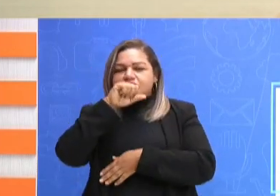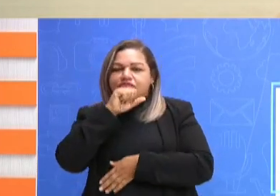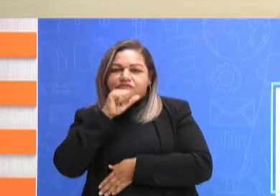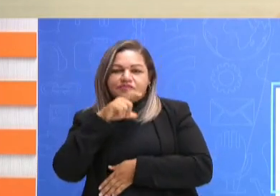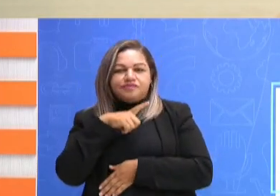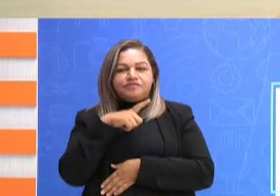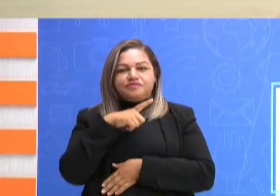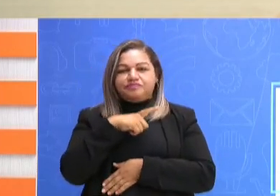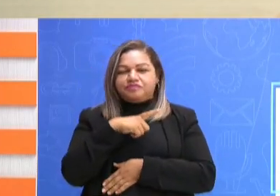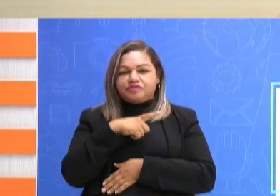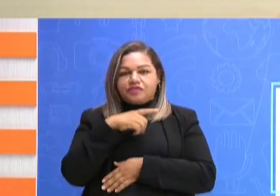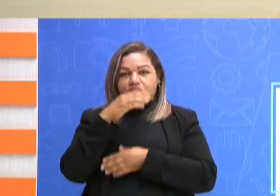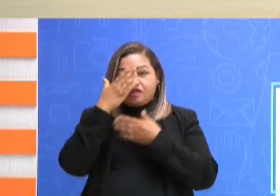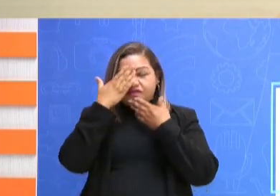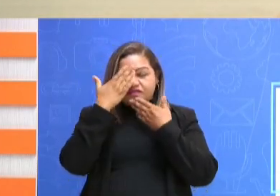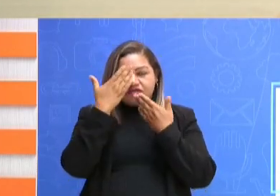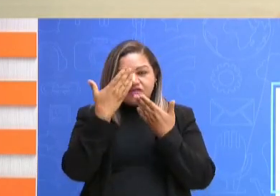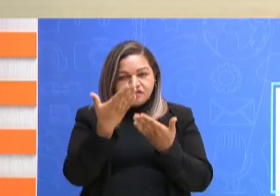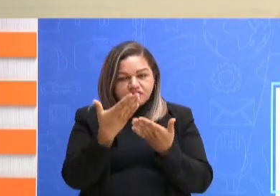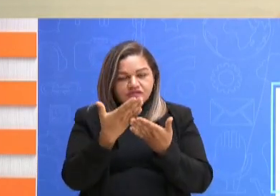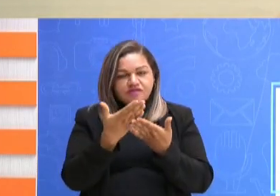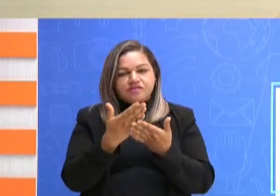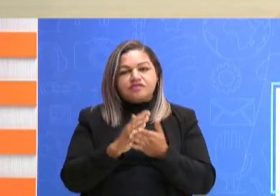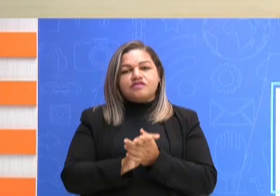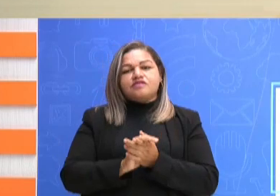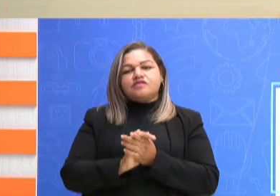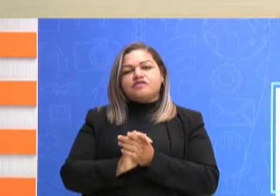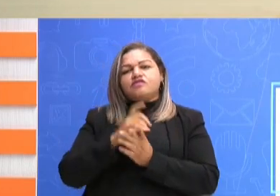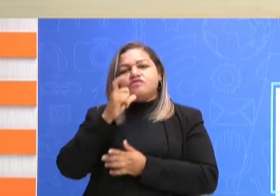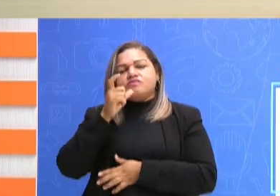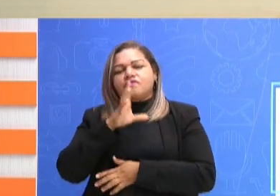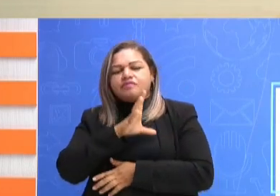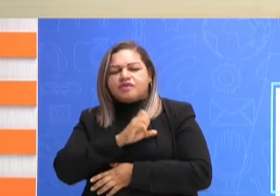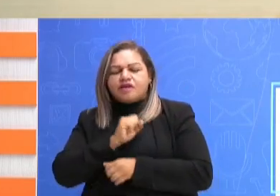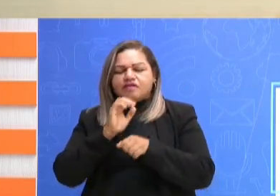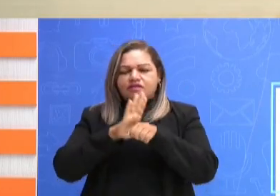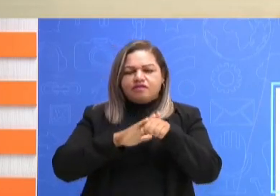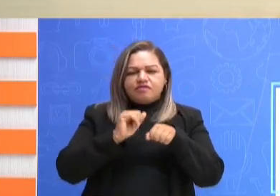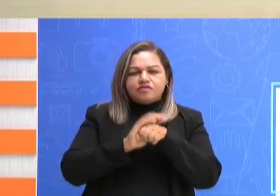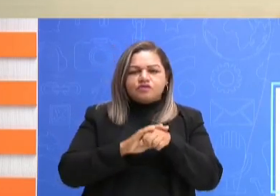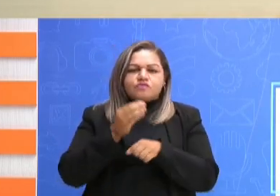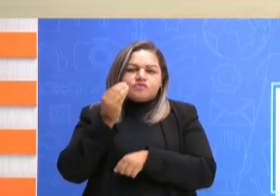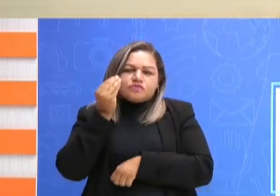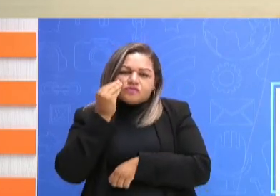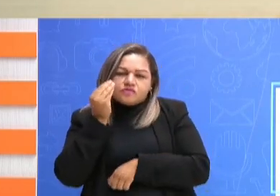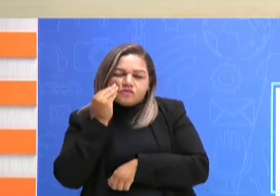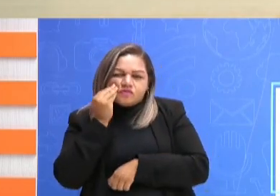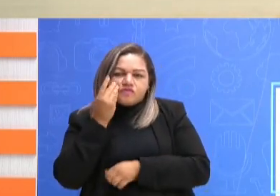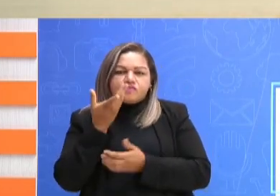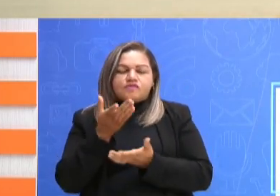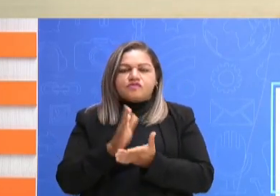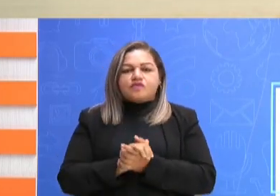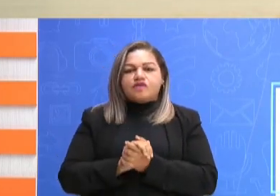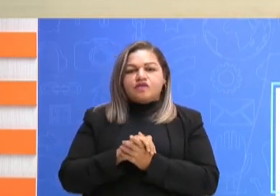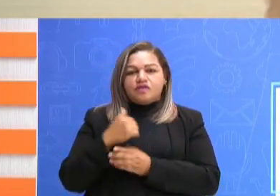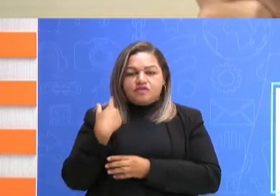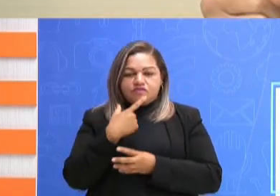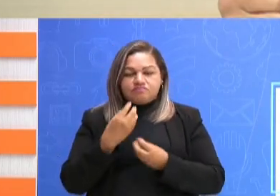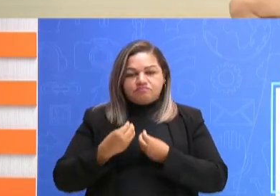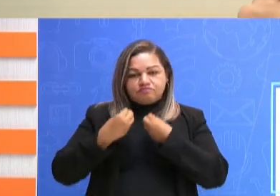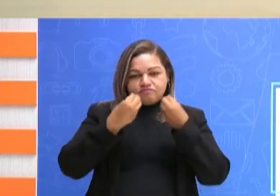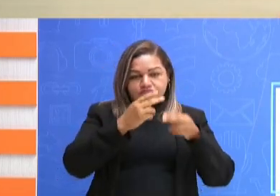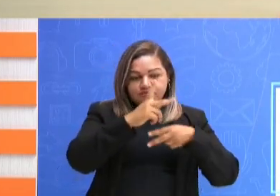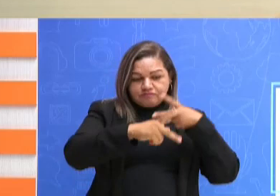tem. A gente agradece com uma palavra de amor, de carinho, com um beijo no rosto. A gente vai